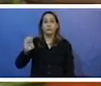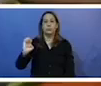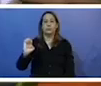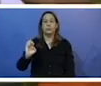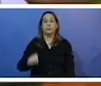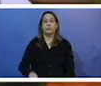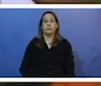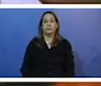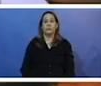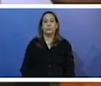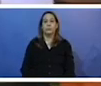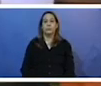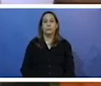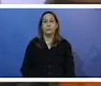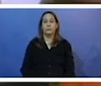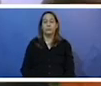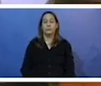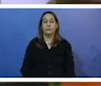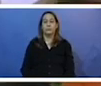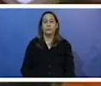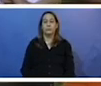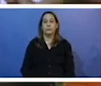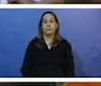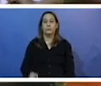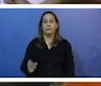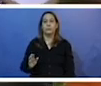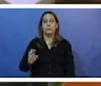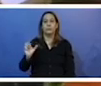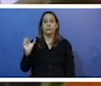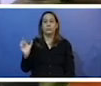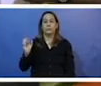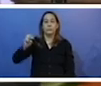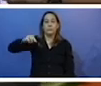Grande. O grande.